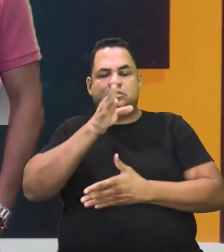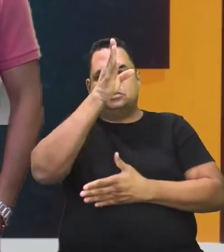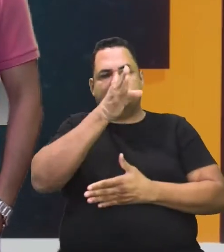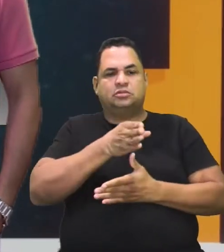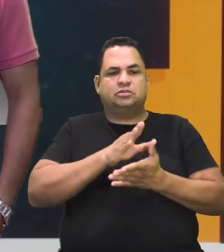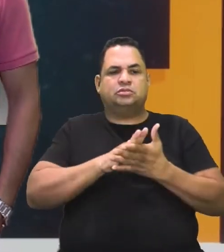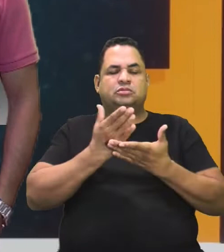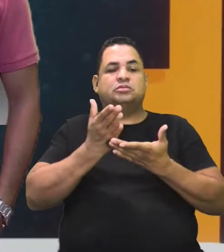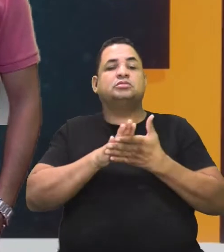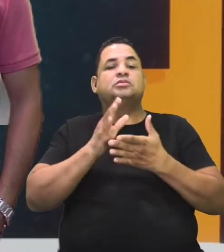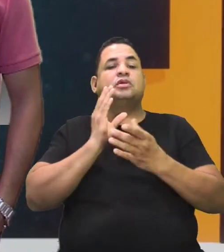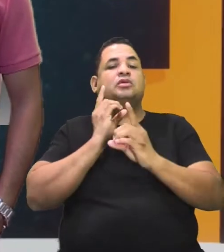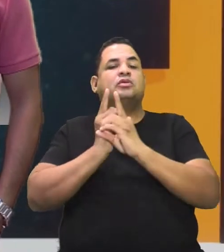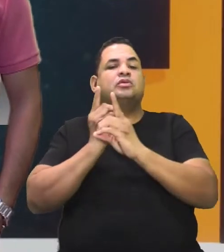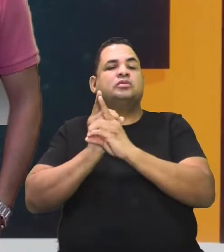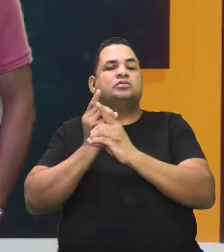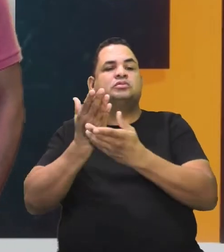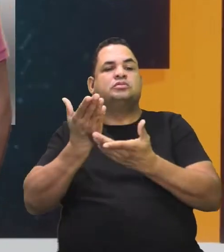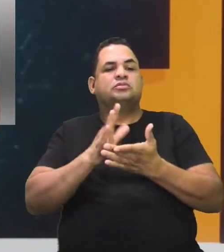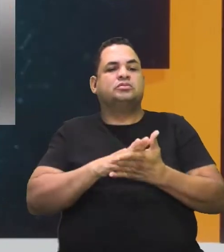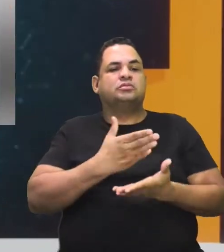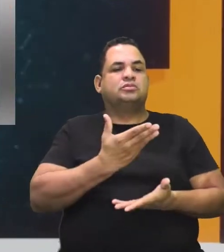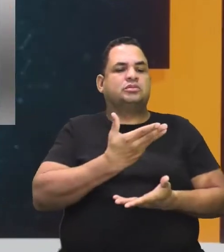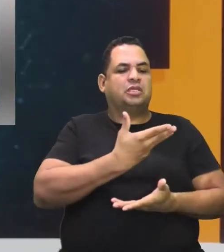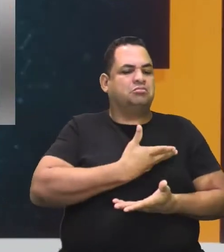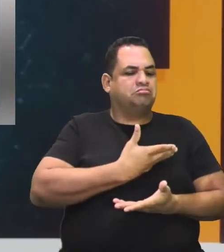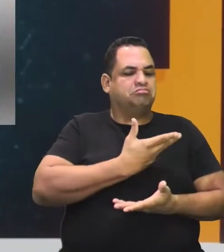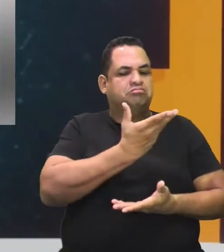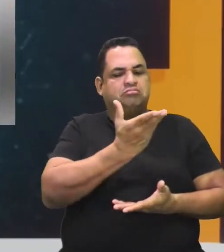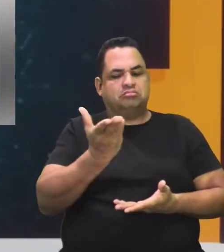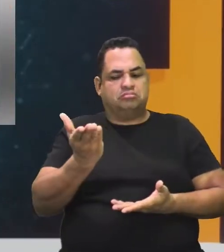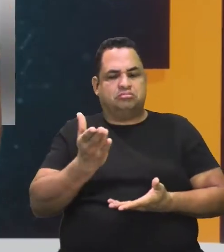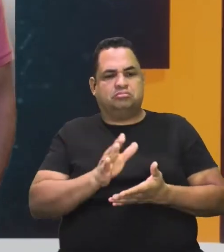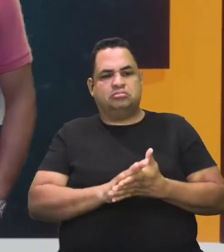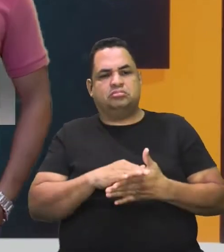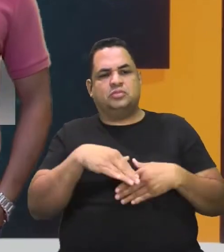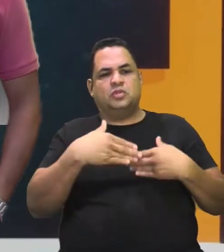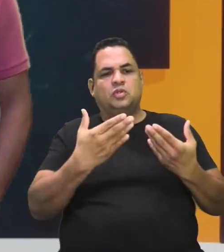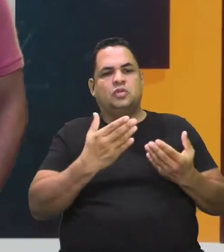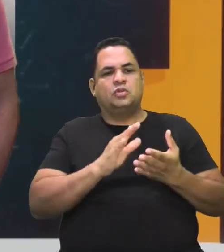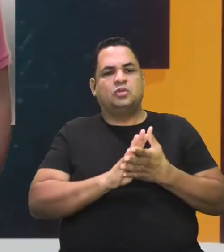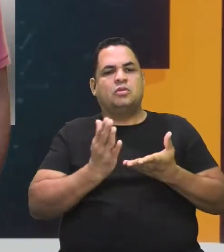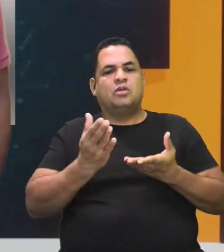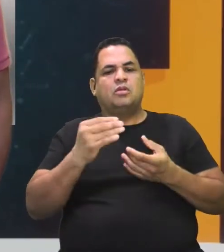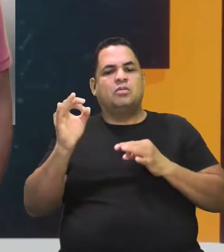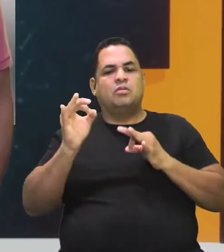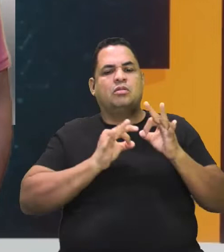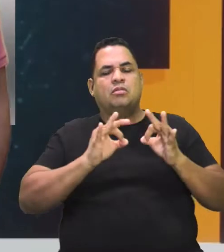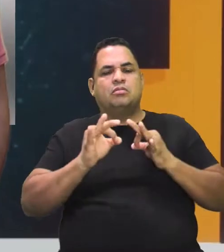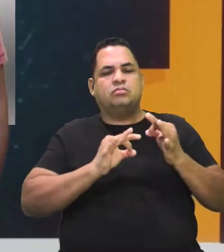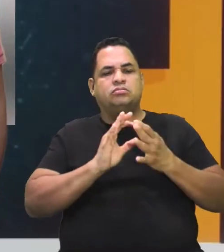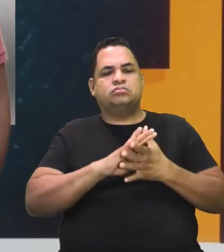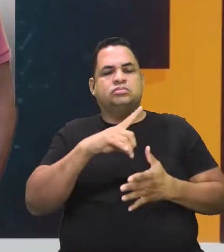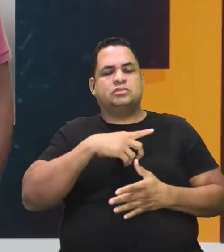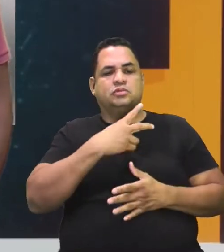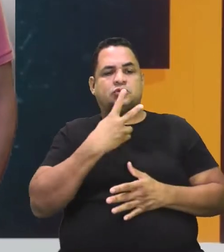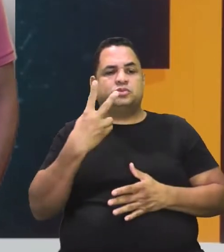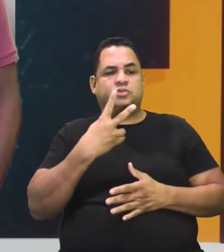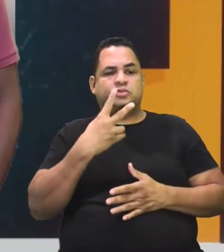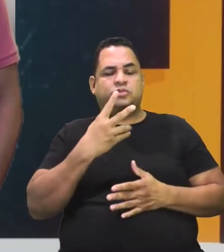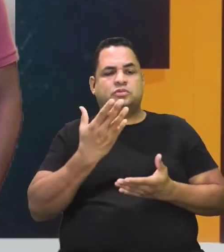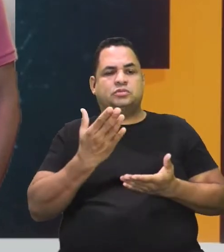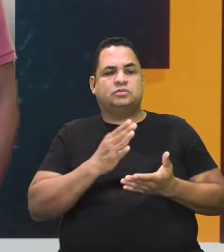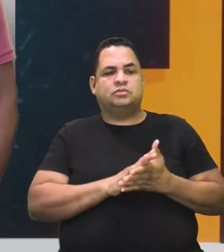E aí vocês vão localizando os colegas, por exemplo, o colega fulano de tal, ele está em que coordenada, né? São duas informações,